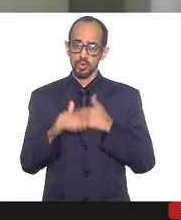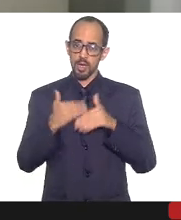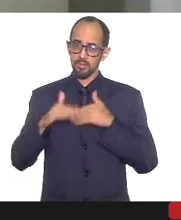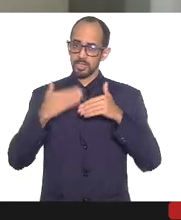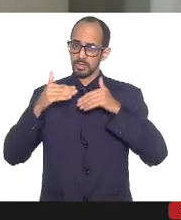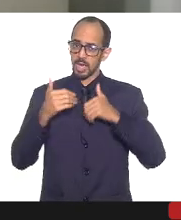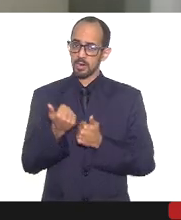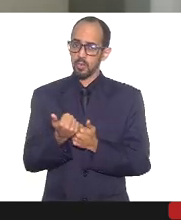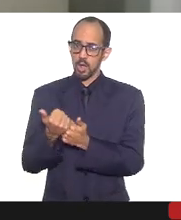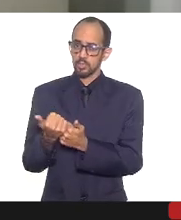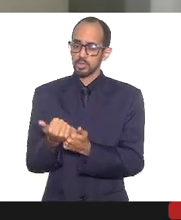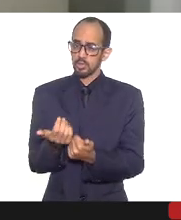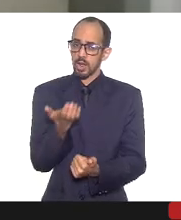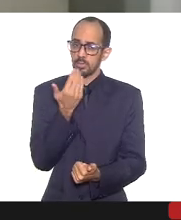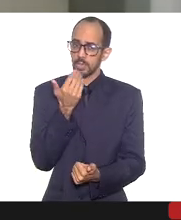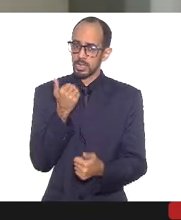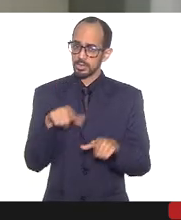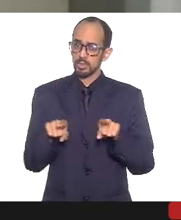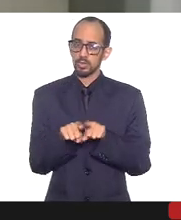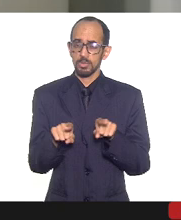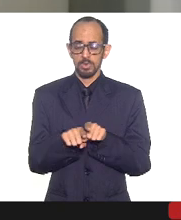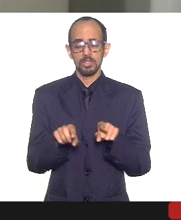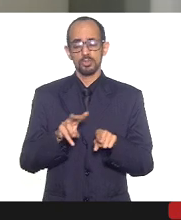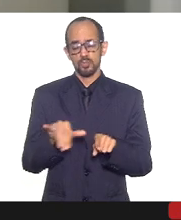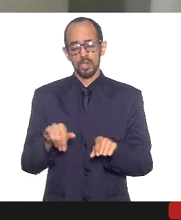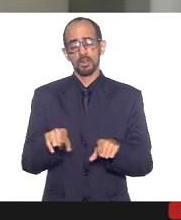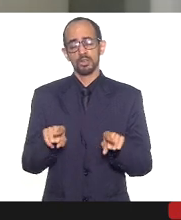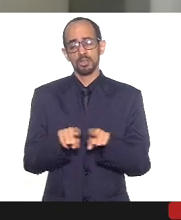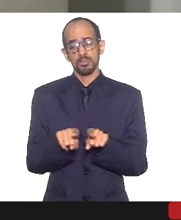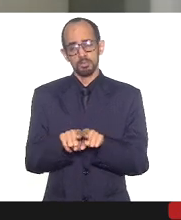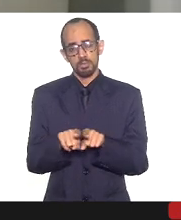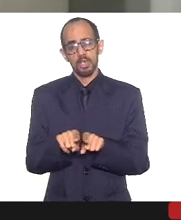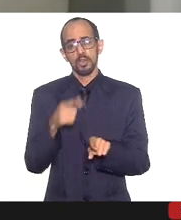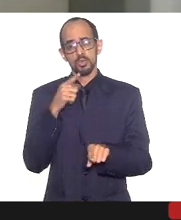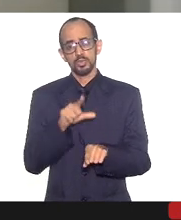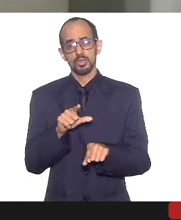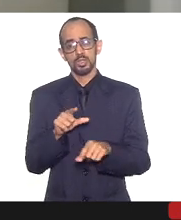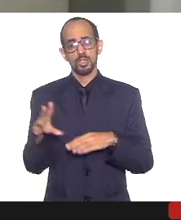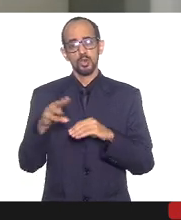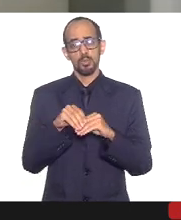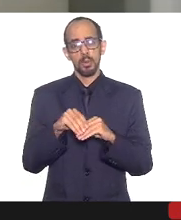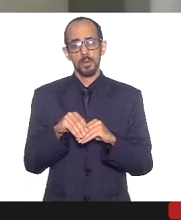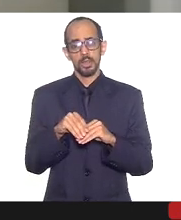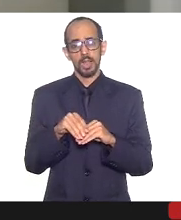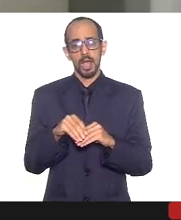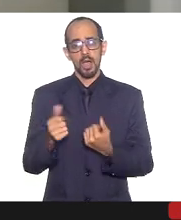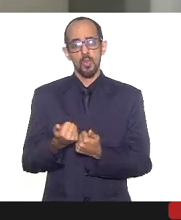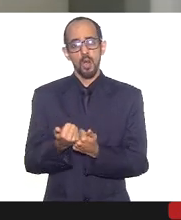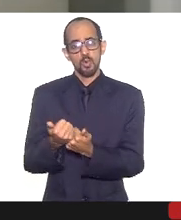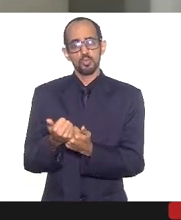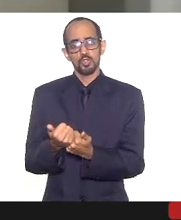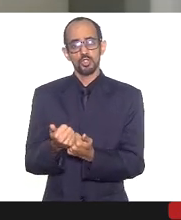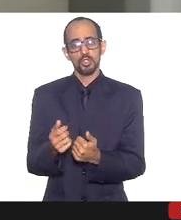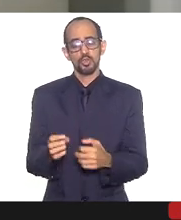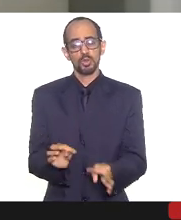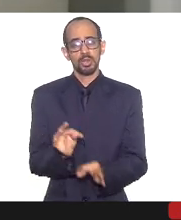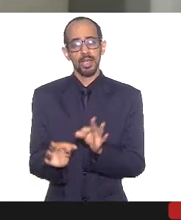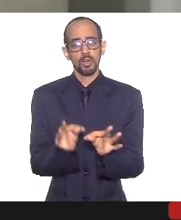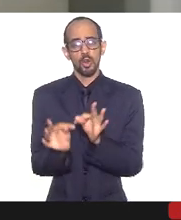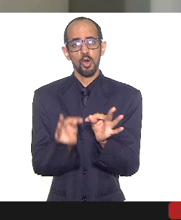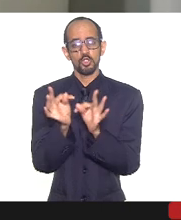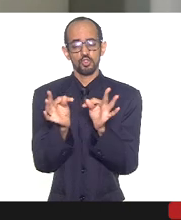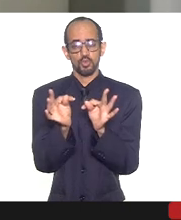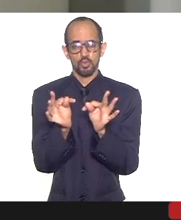alimentação e foi assim que a gente está conseguindo agora, finalmente, incrementar o auxílio tecnológico, deputado Rubens